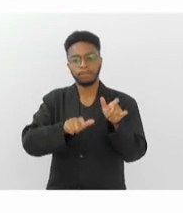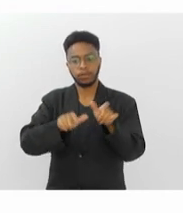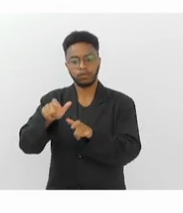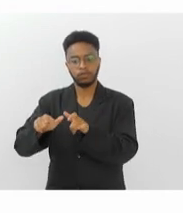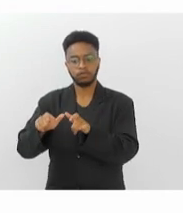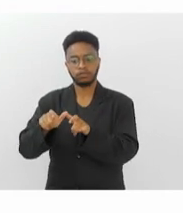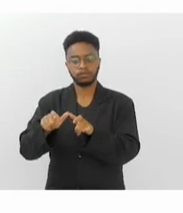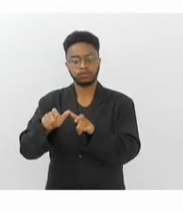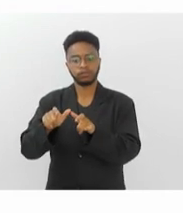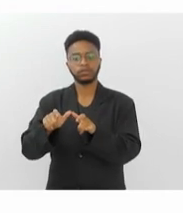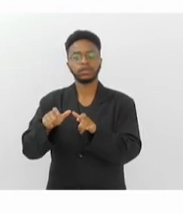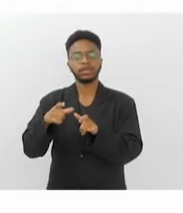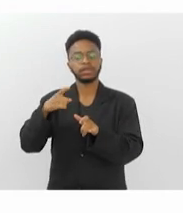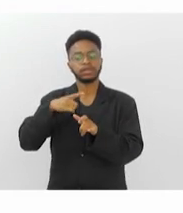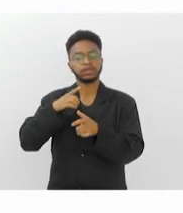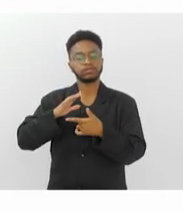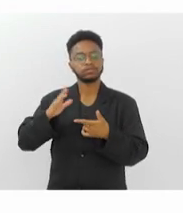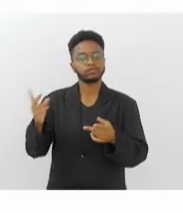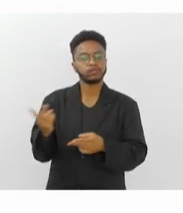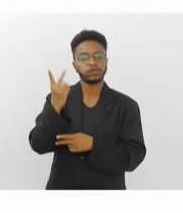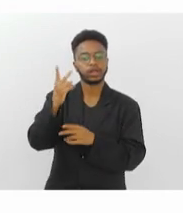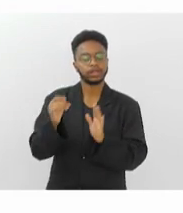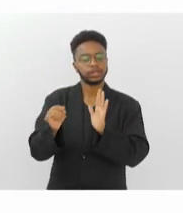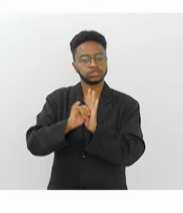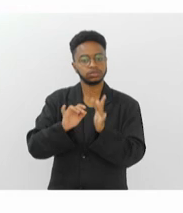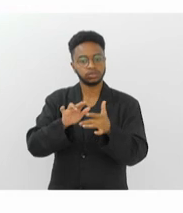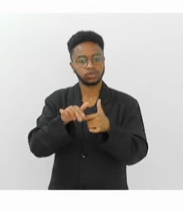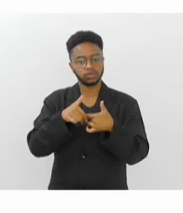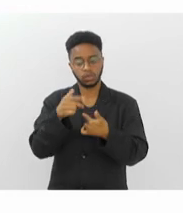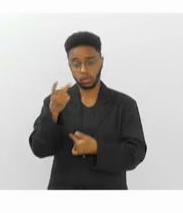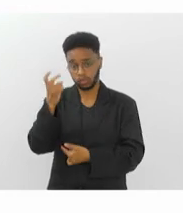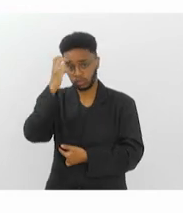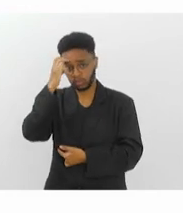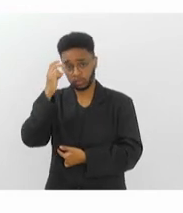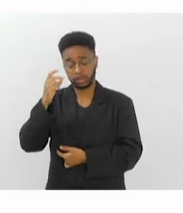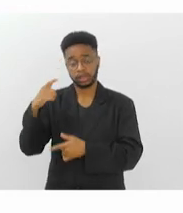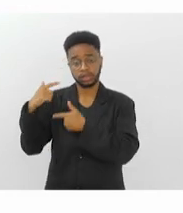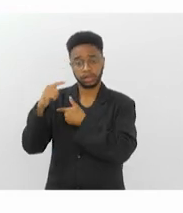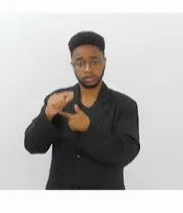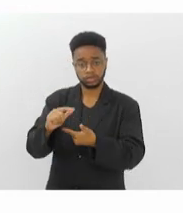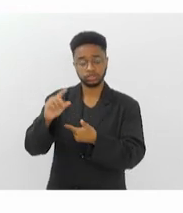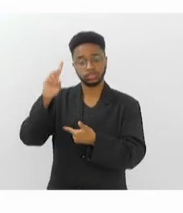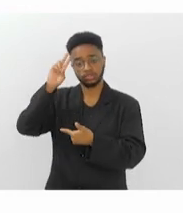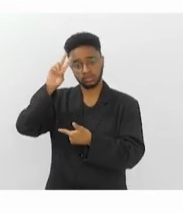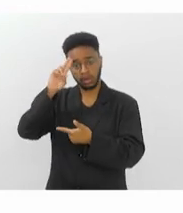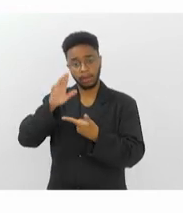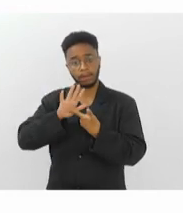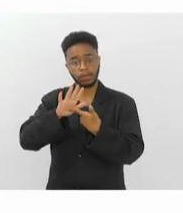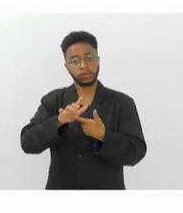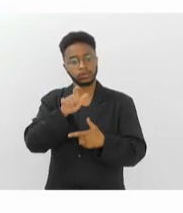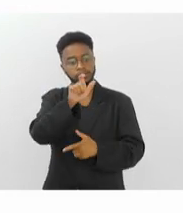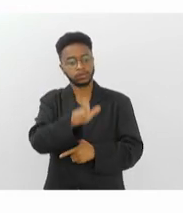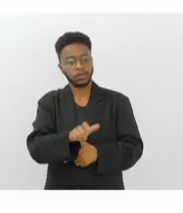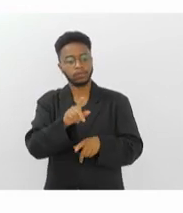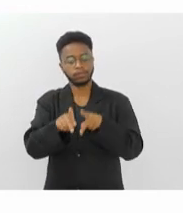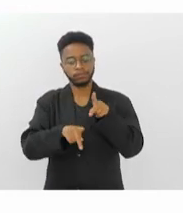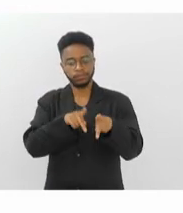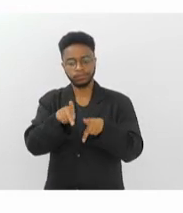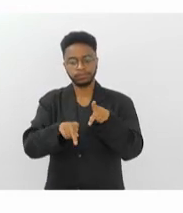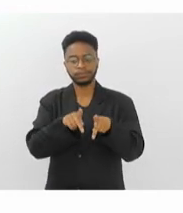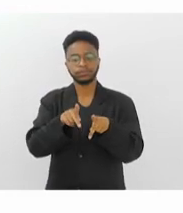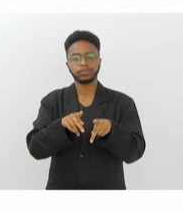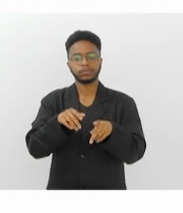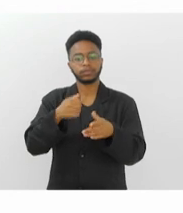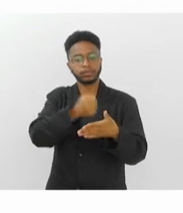identidade através da cultura, da tradição e da história que mostra os Tchokwe como um povo batalhador que sempre